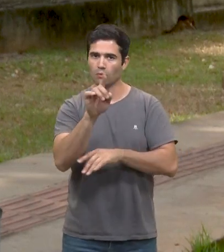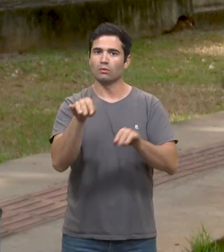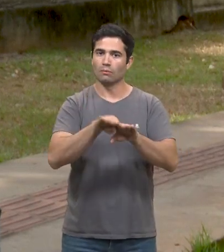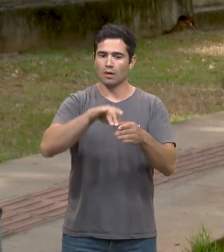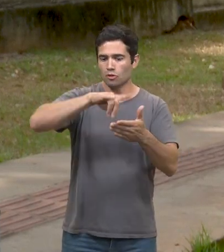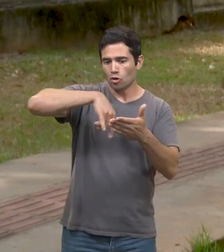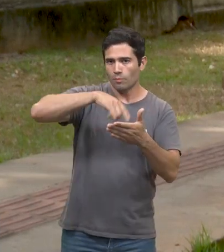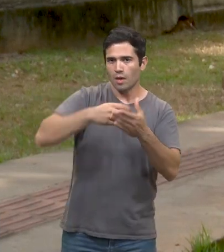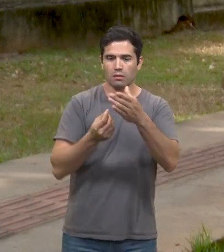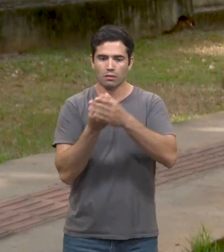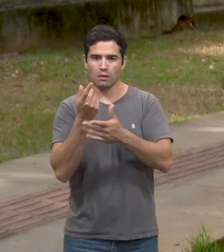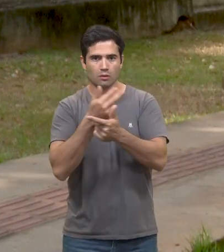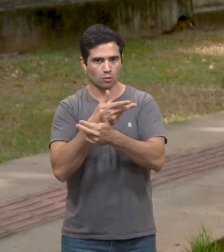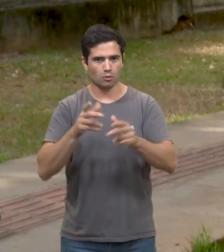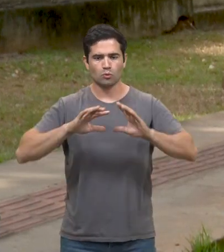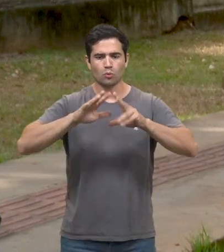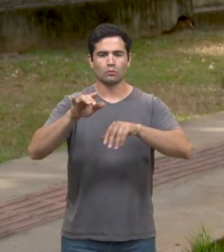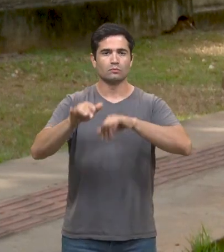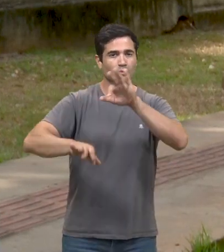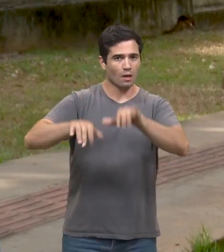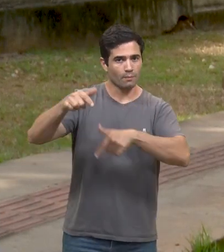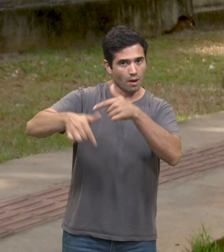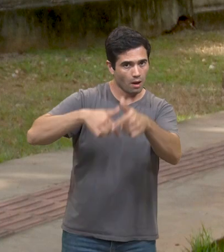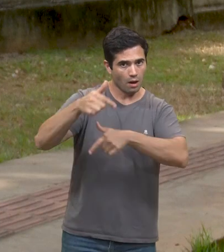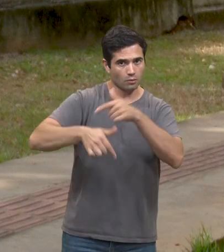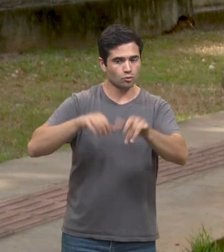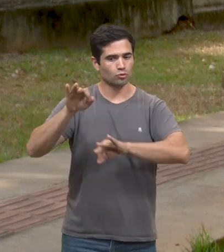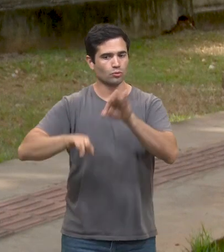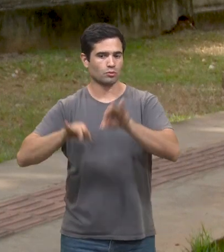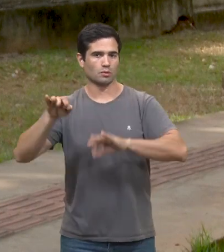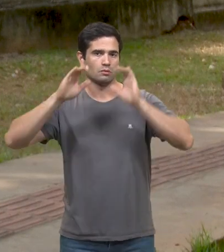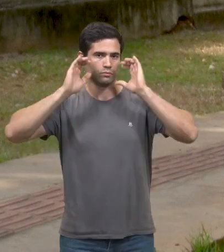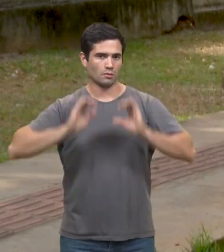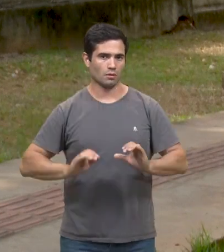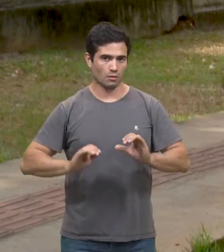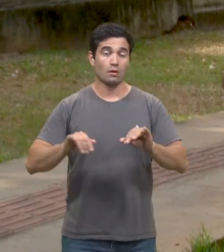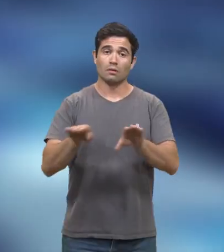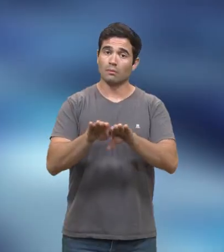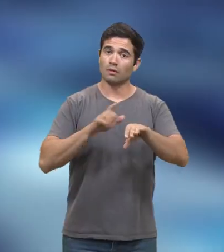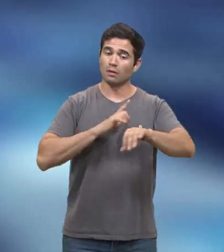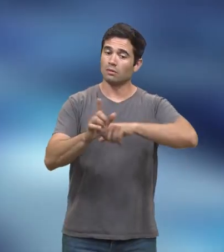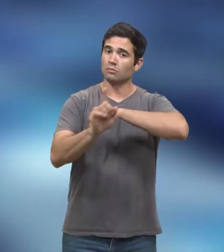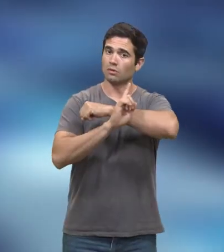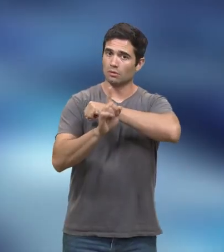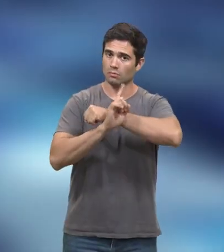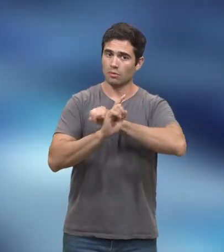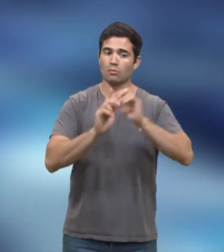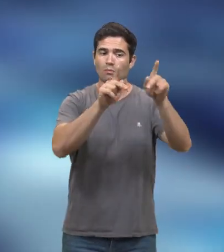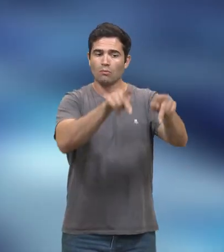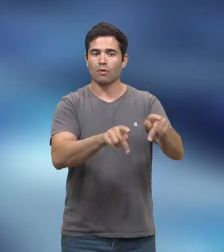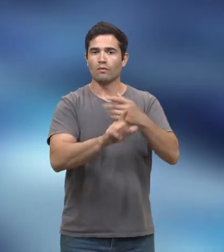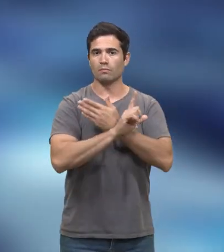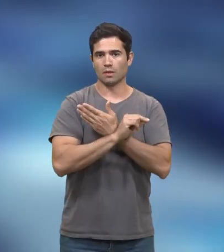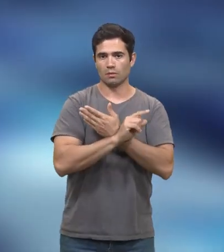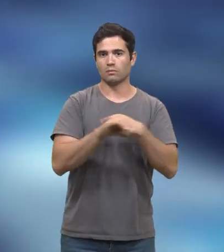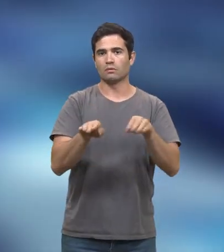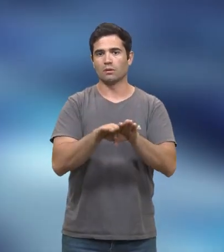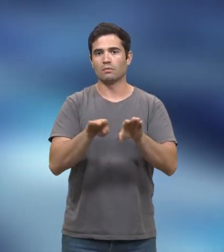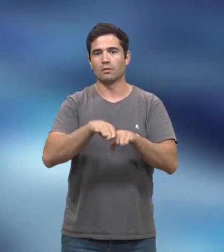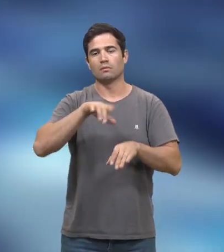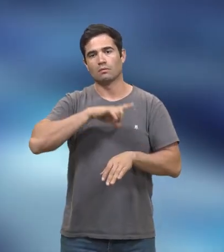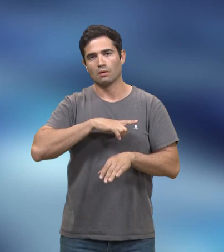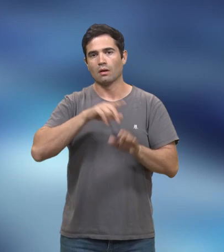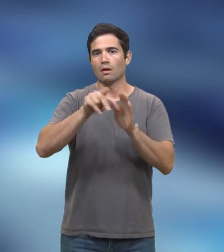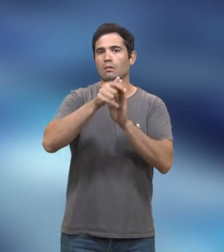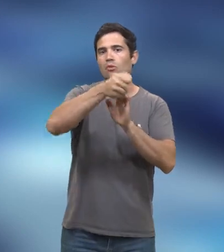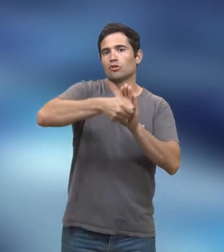exemplo, expedição de documentos e todo um serviço de justiça e cidadania. Além do atendimento em comunidades do Pantanal,